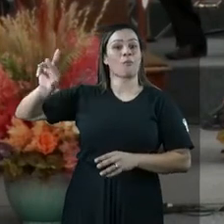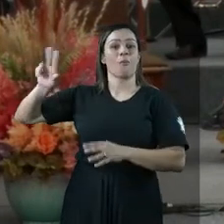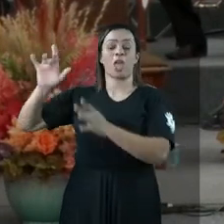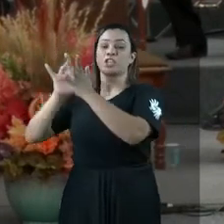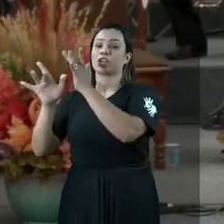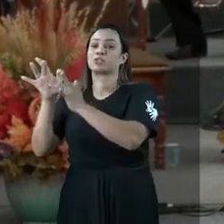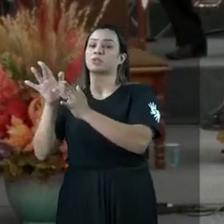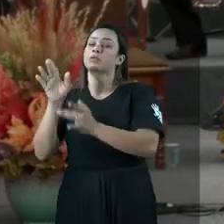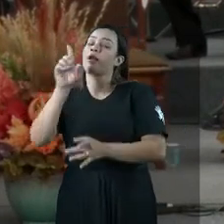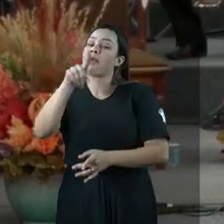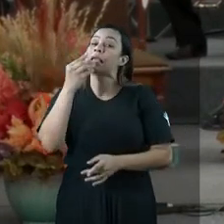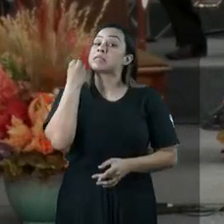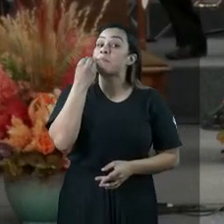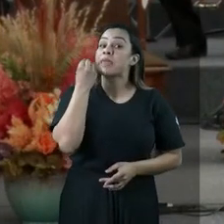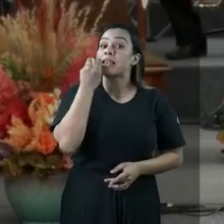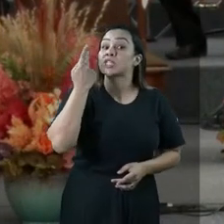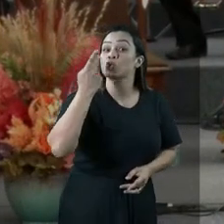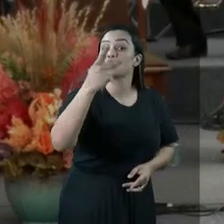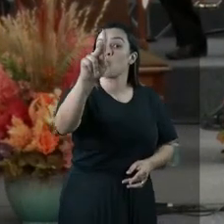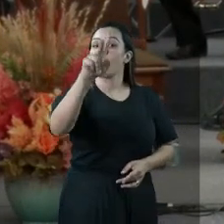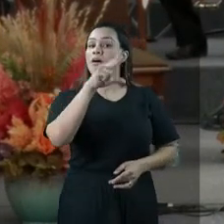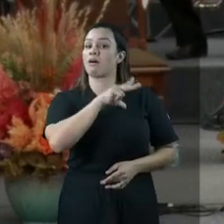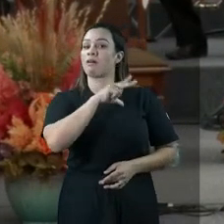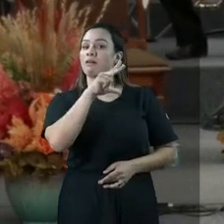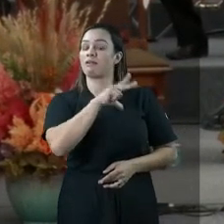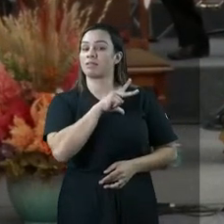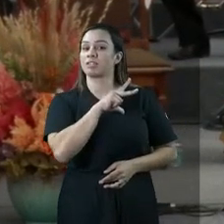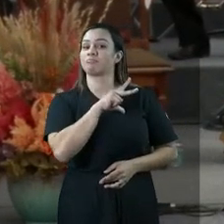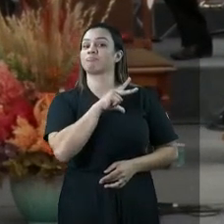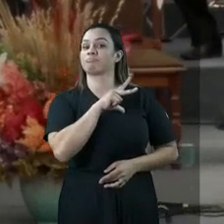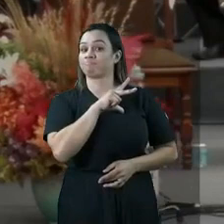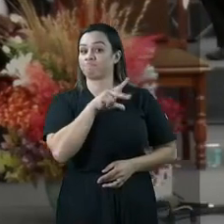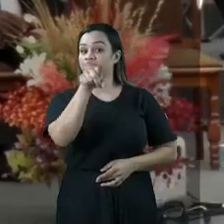vive a experiência da entrada do Rei da Glória, é que pode testemunhar pessoalmente.